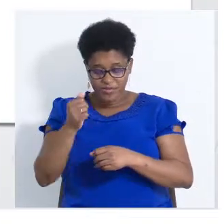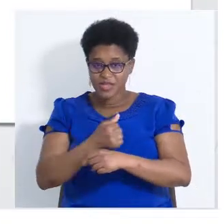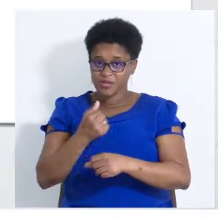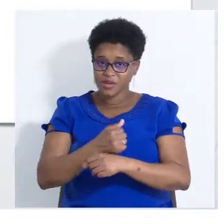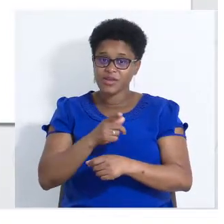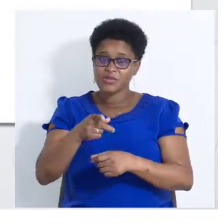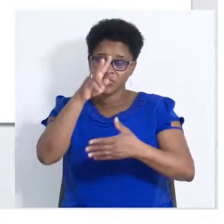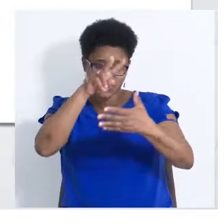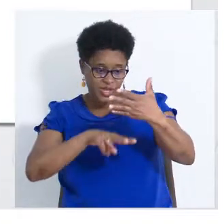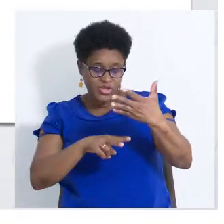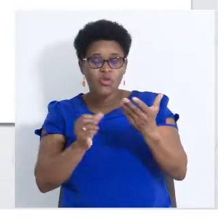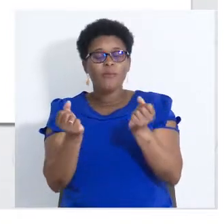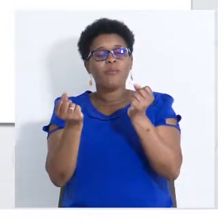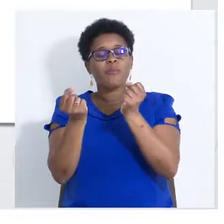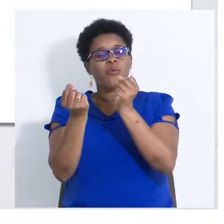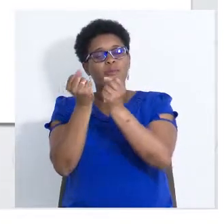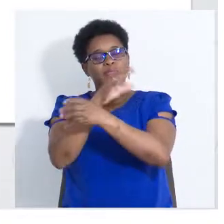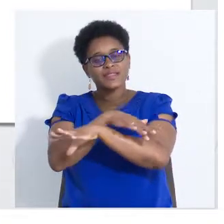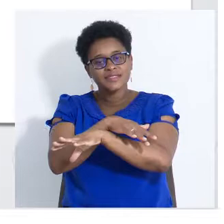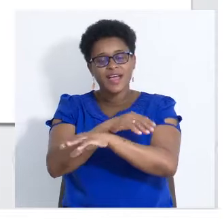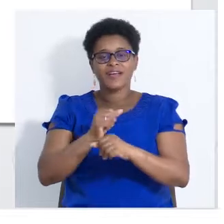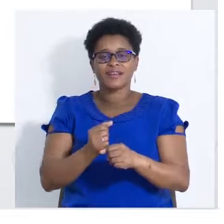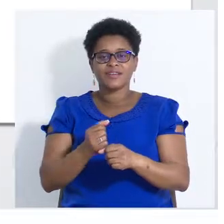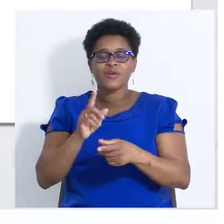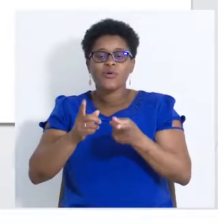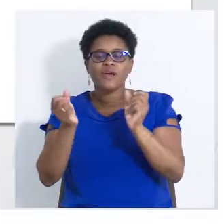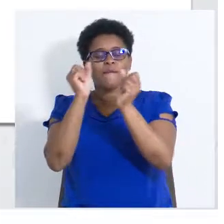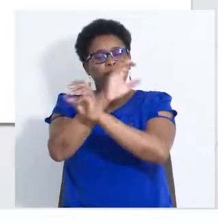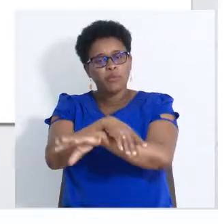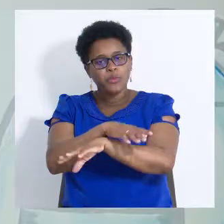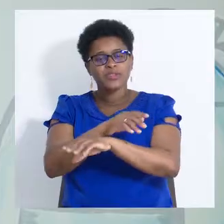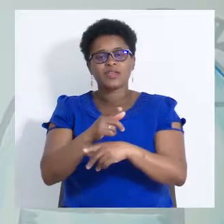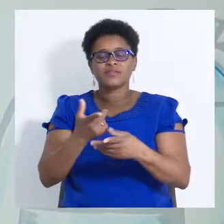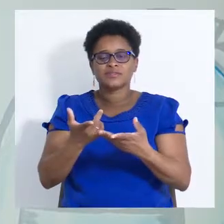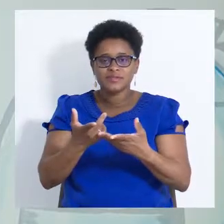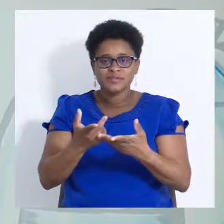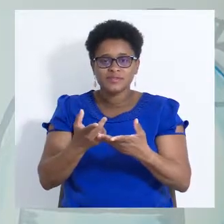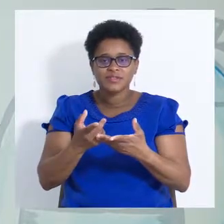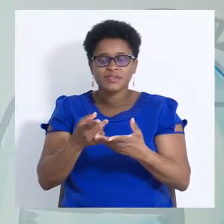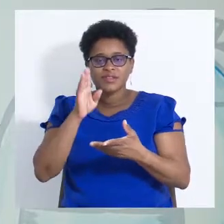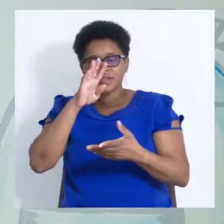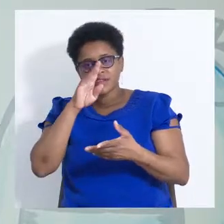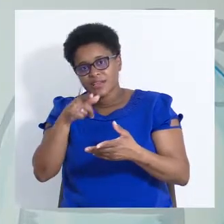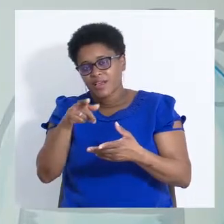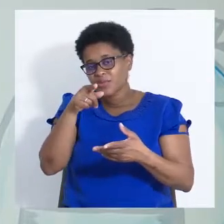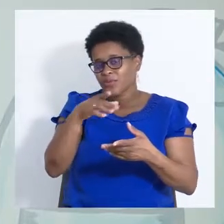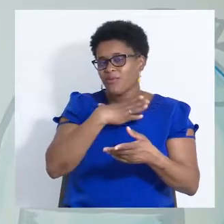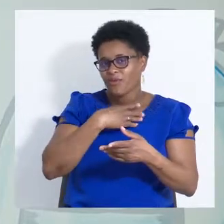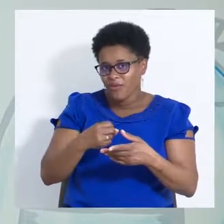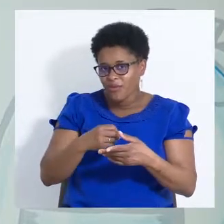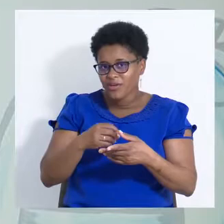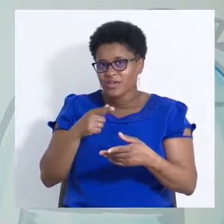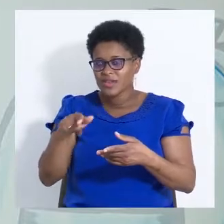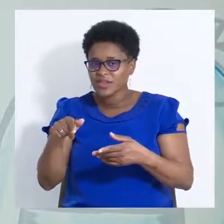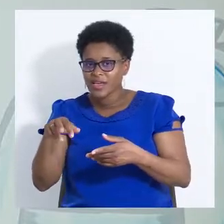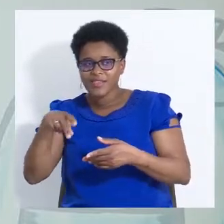Hoje vamos trabalhar aquilo que é o texto publicitário. Aquilo que é a publicidade. Aquilo que se calhar tu adoras quando